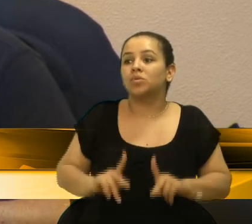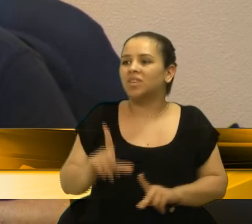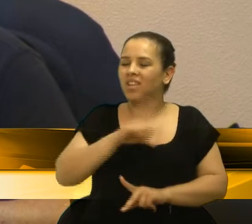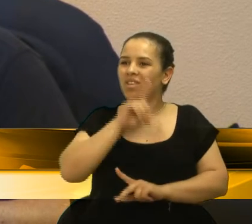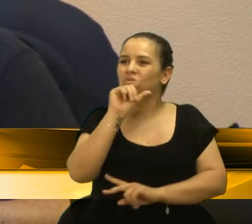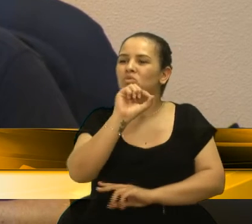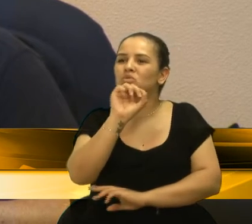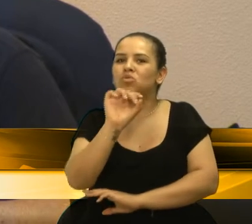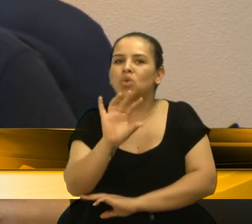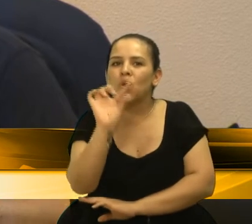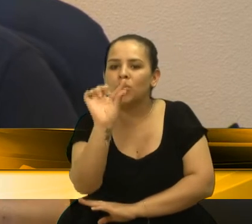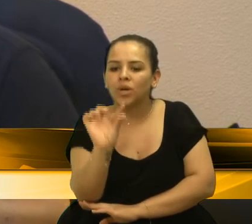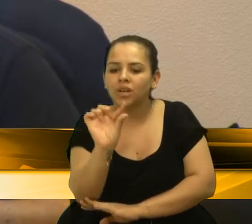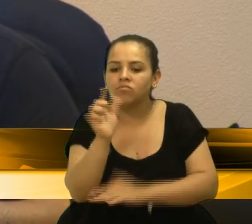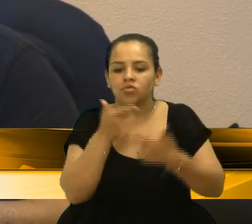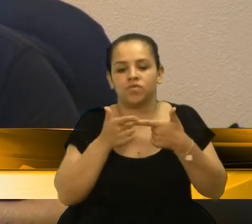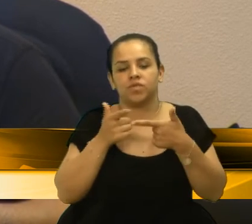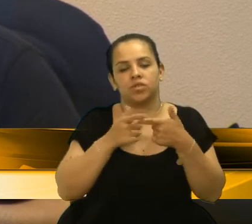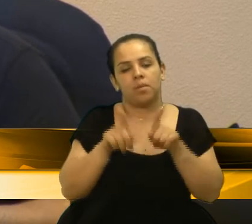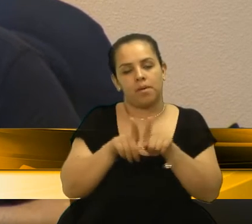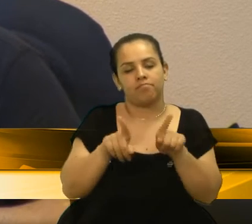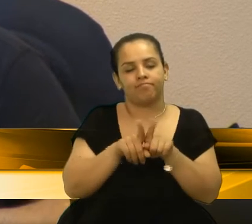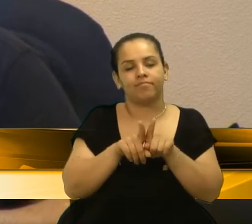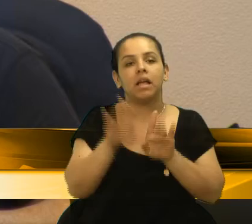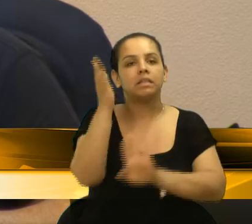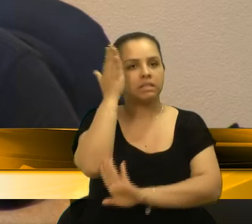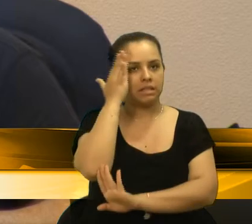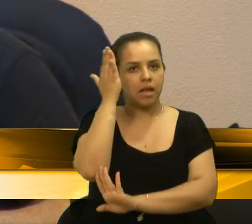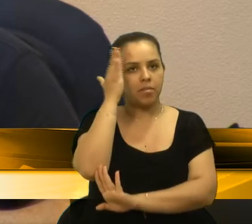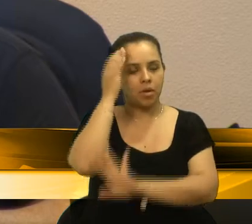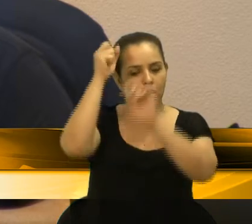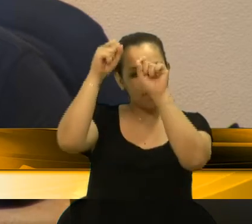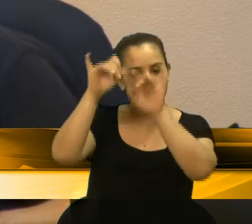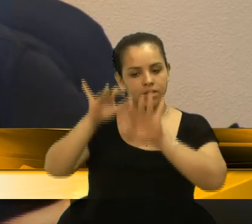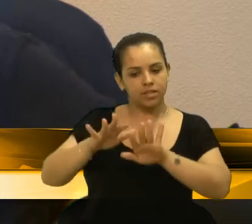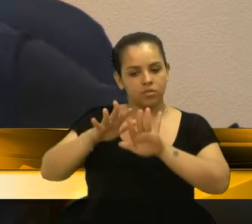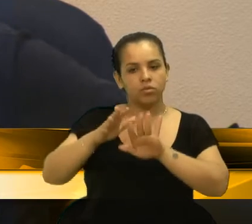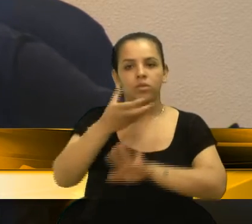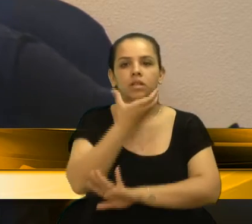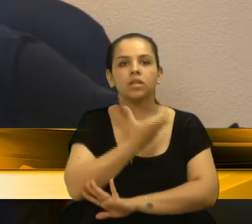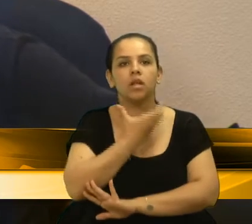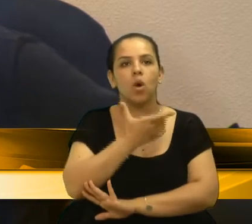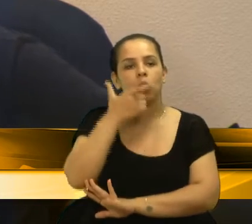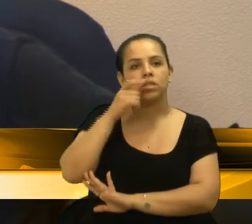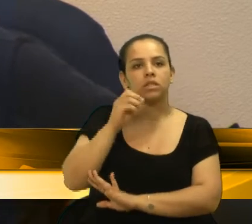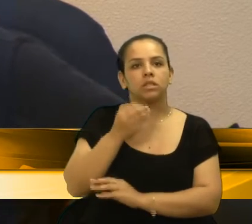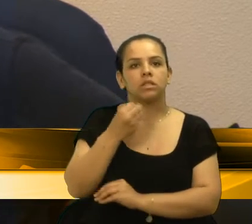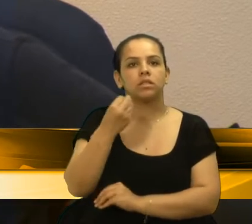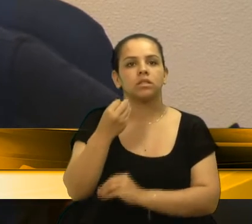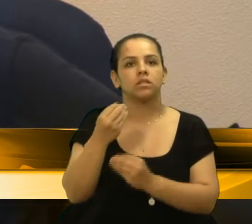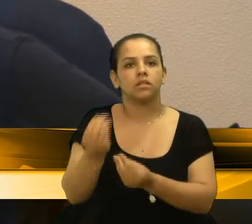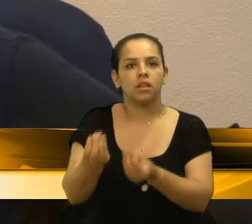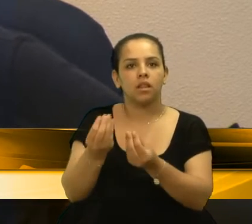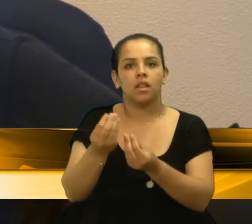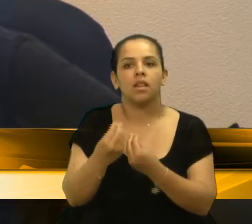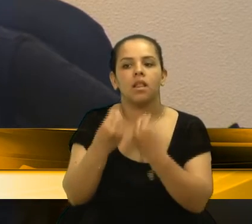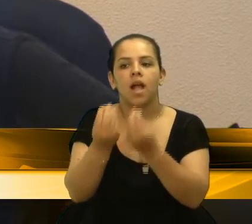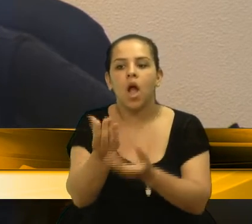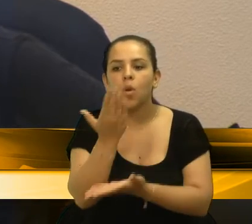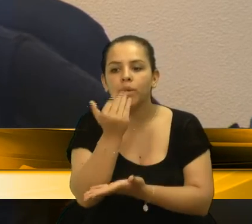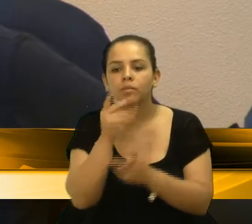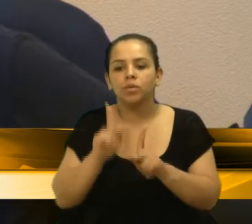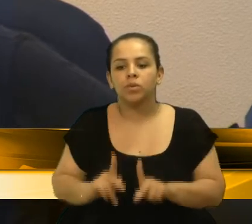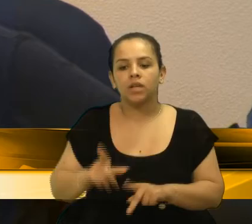só um pouquinho mais e divide. Então, saber que é com a bênção do Natal, a gente consegue dar comida para quem tem fome, isso também é emocionante, a bênção